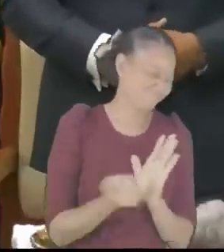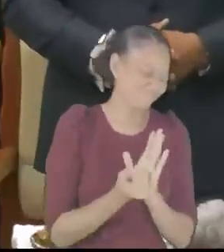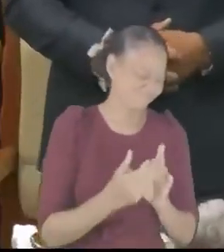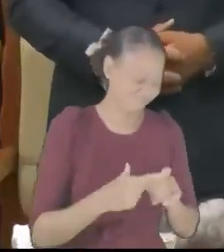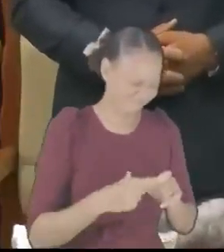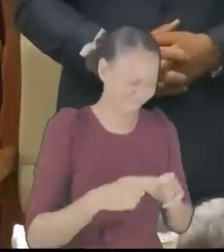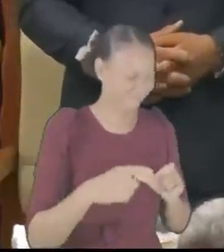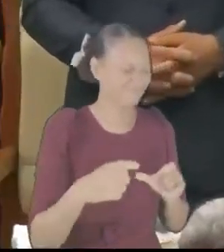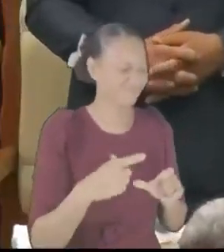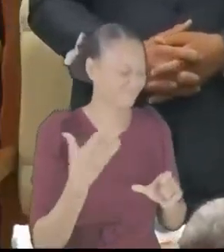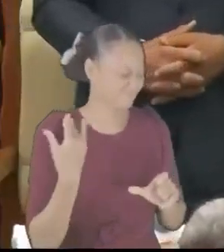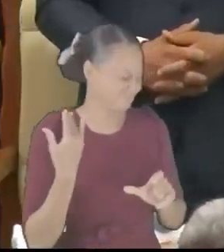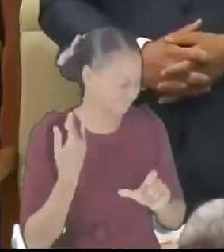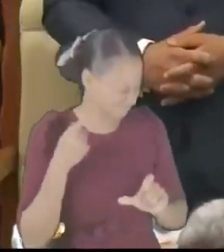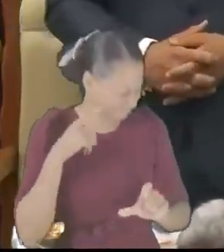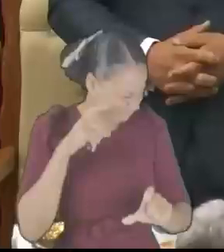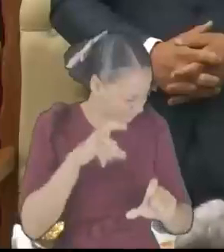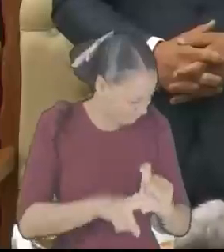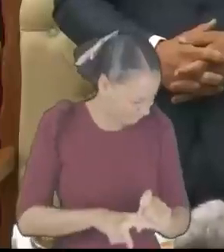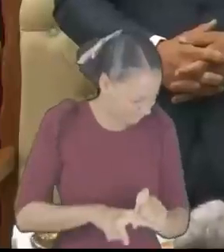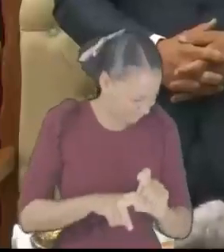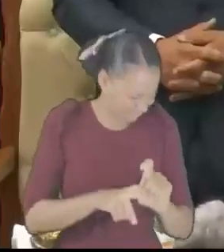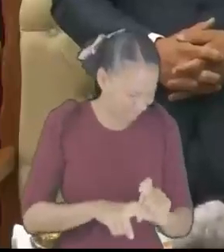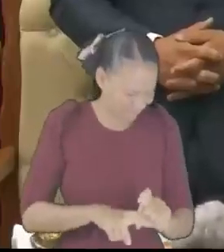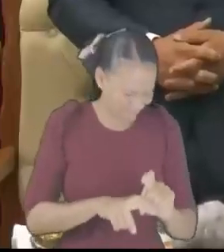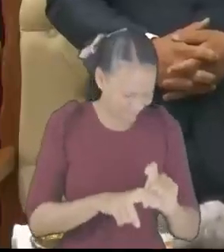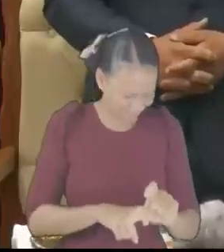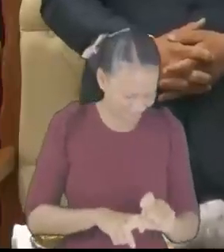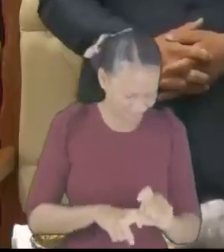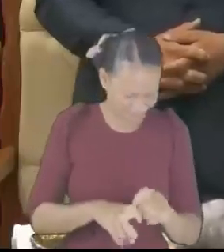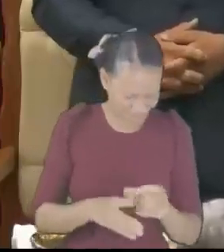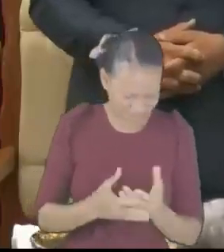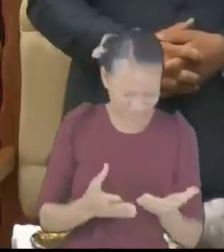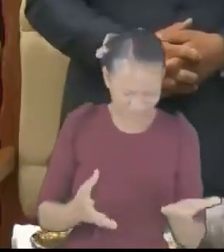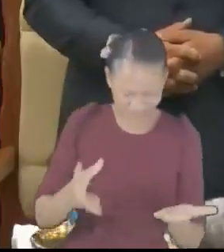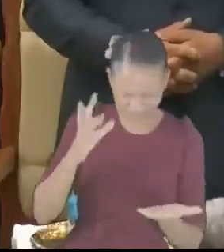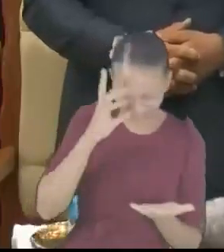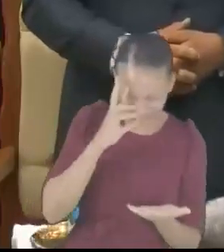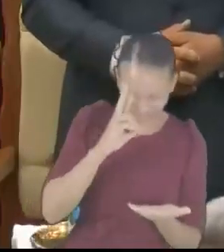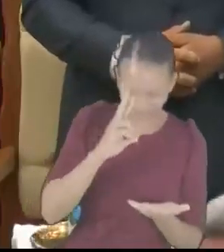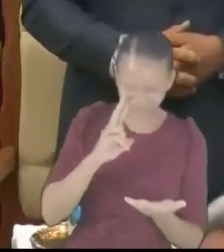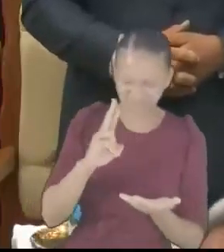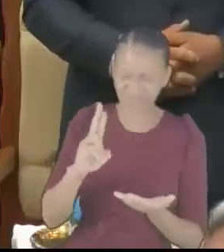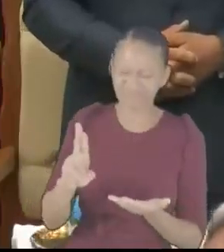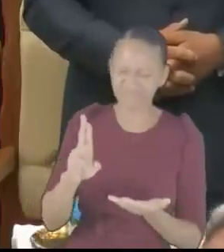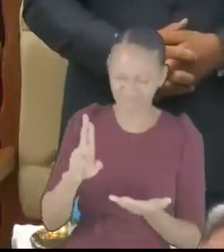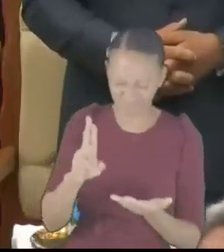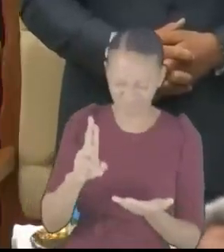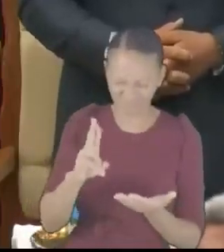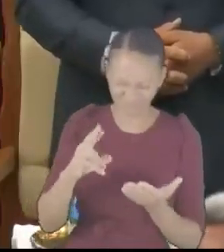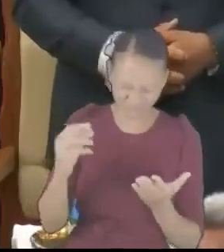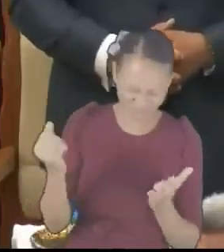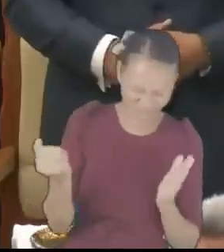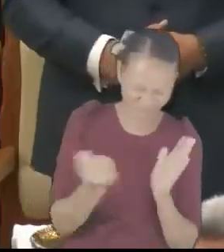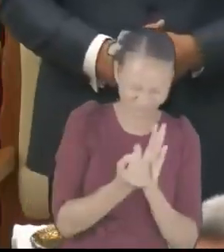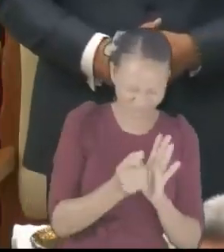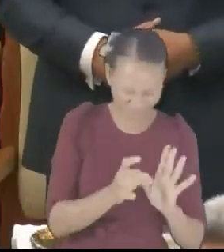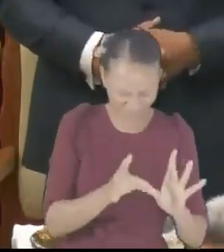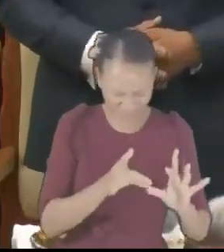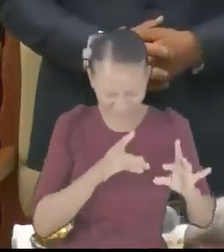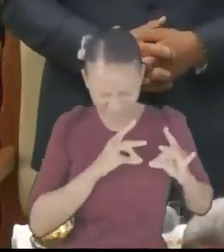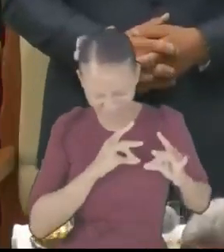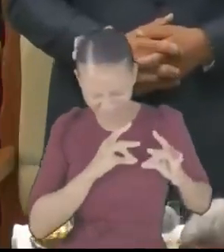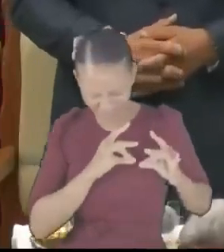nós devíamos, a dívida que tínhamos. E o Senhor tomou e a cravou na